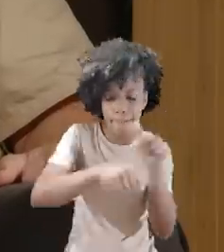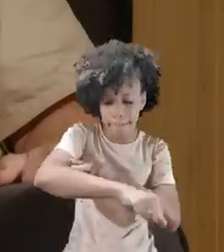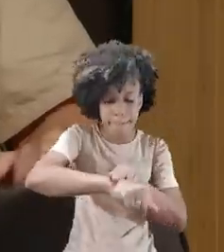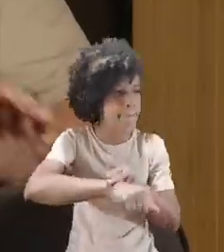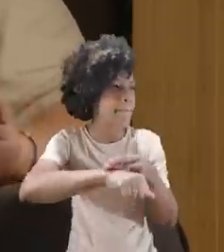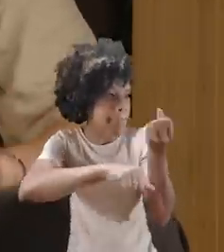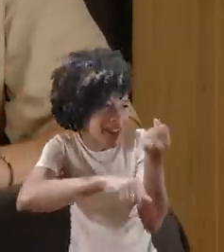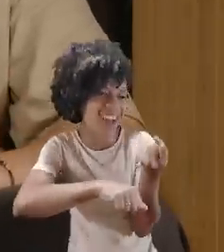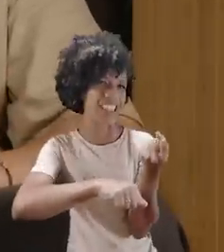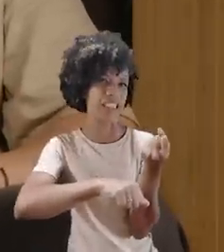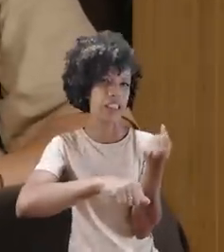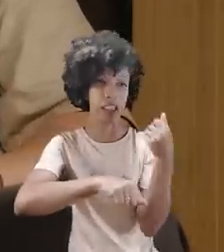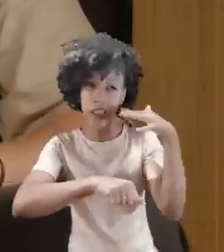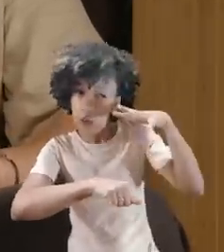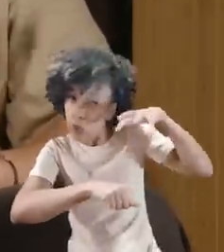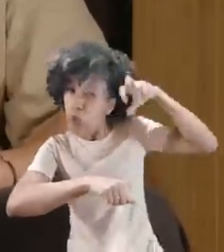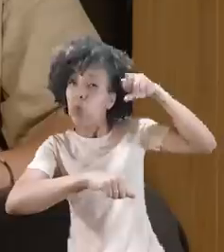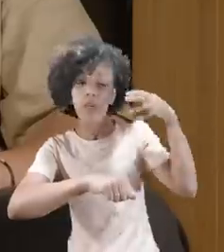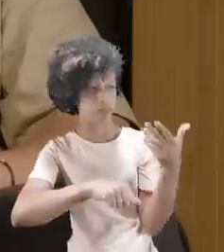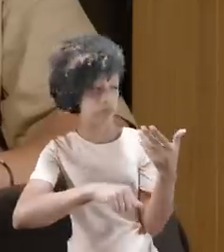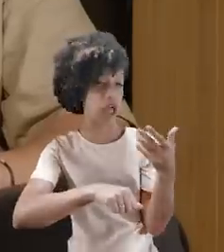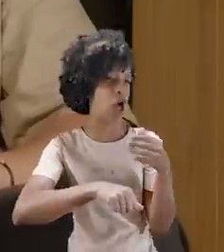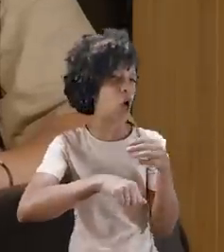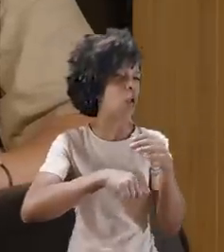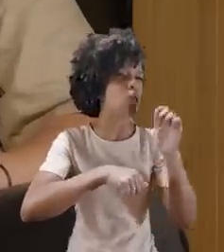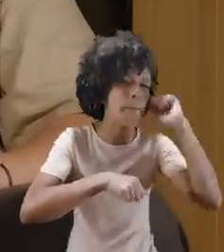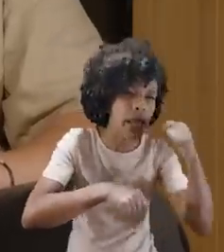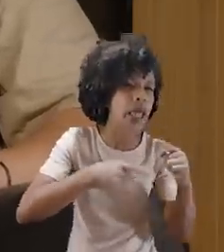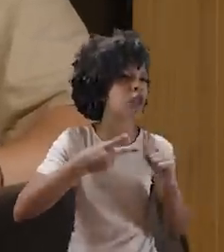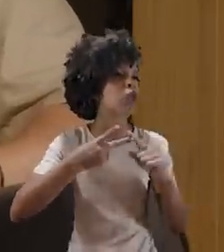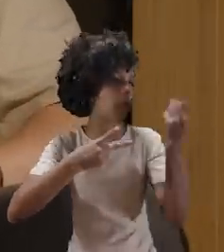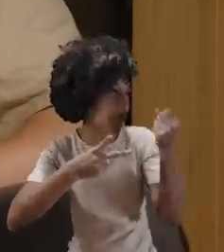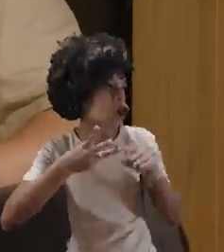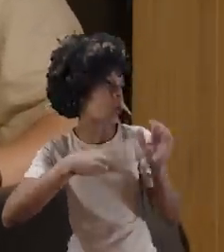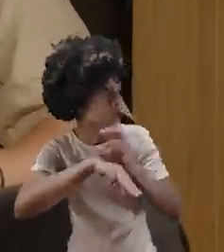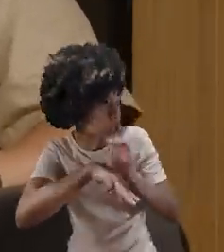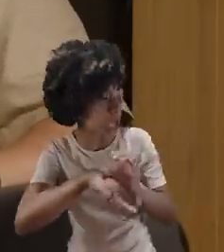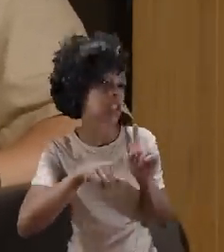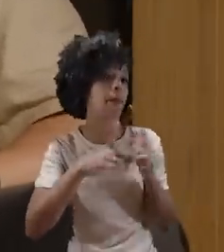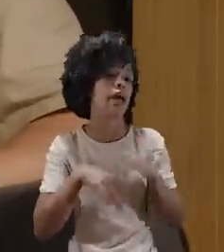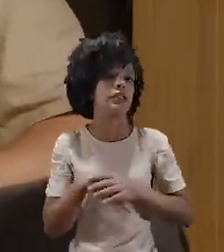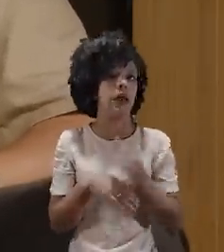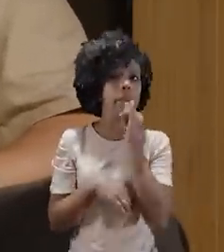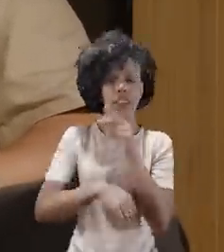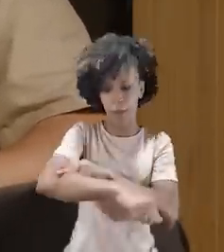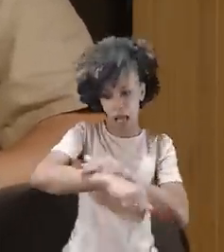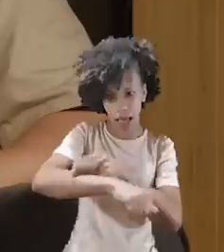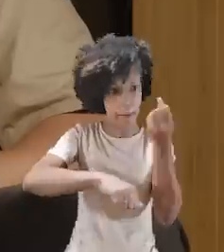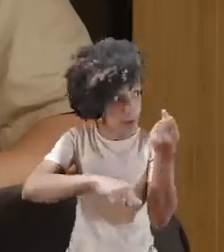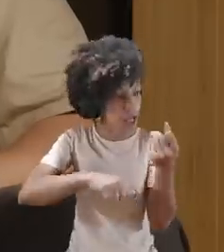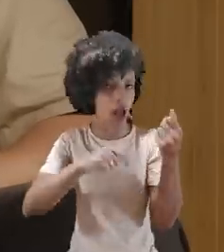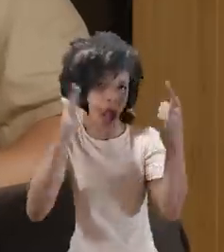pele muito branca para você chegar num tom ali no branco no cinza no preto é mais difícil Agora que você tem cabelo branco a pele